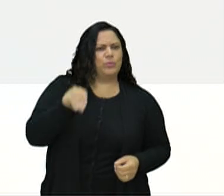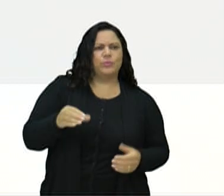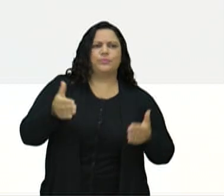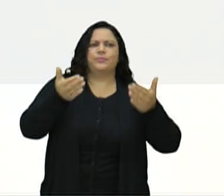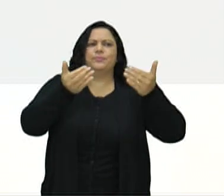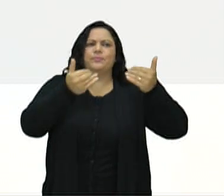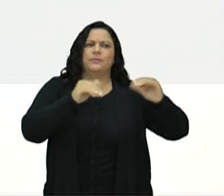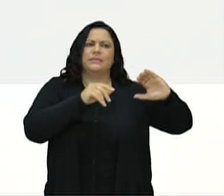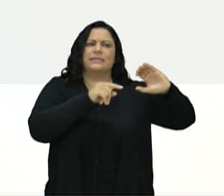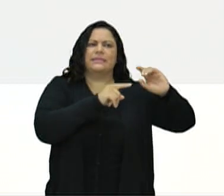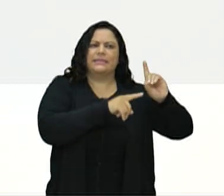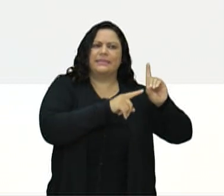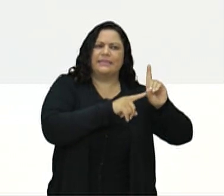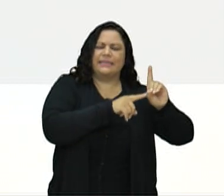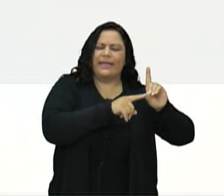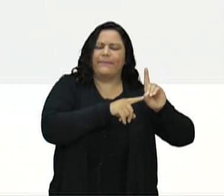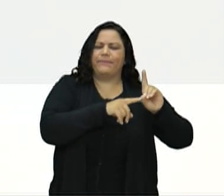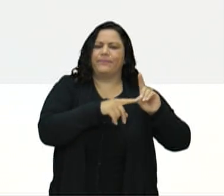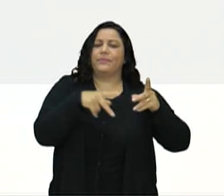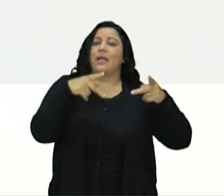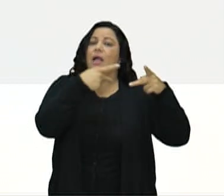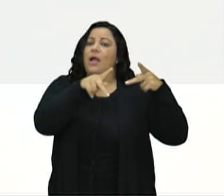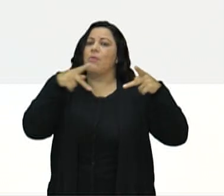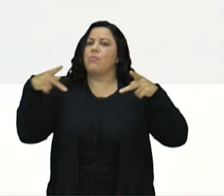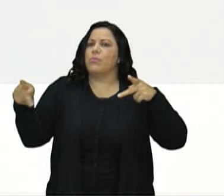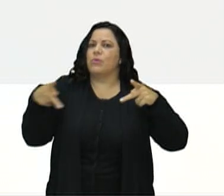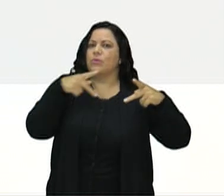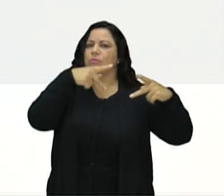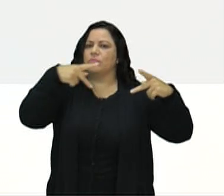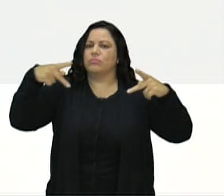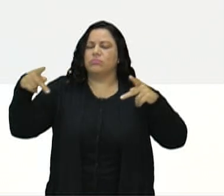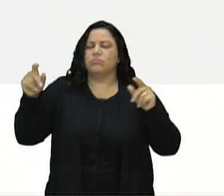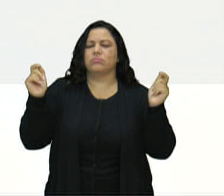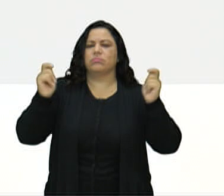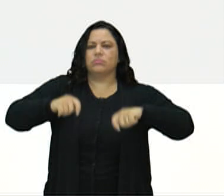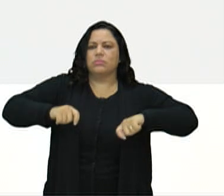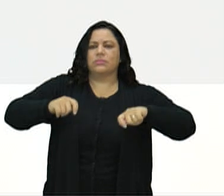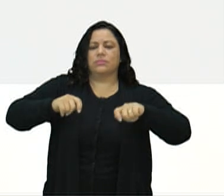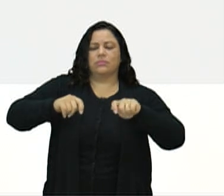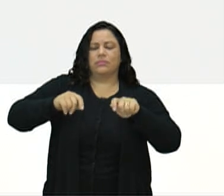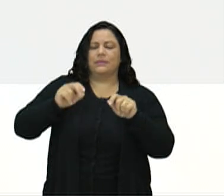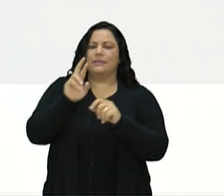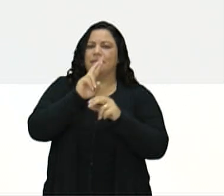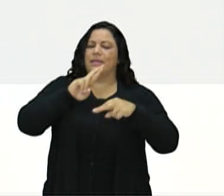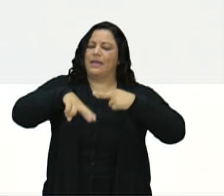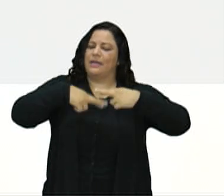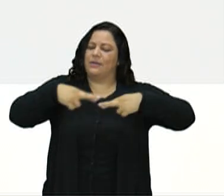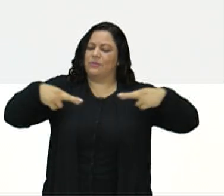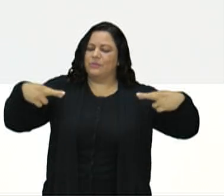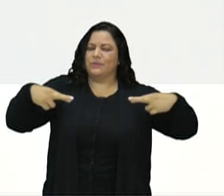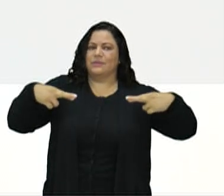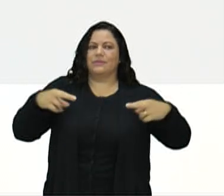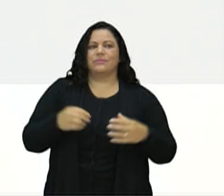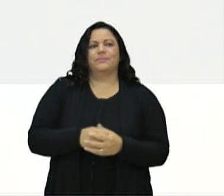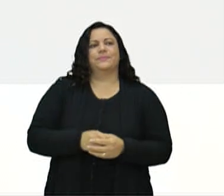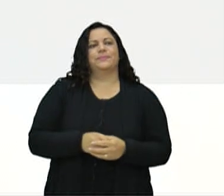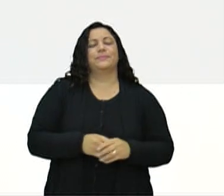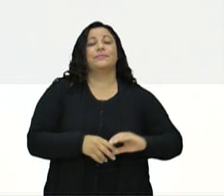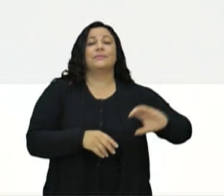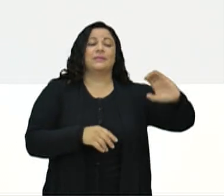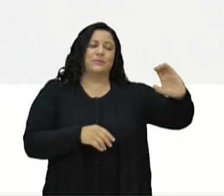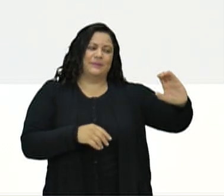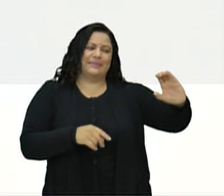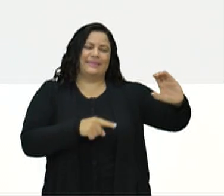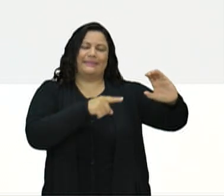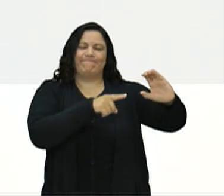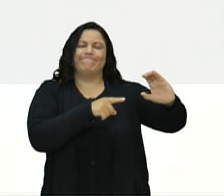ribossômicas? Não. Proteínas ribossômicas são sintetizadas no citoplasma. Olha lá, ó, é o nosso local de síntese do